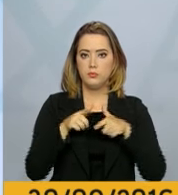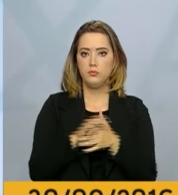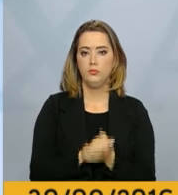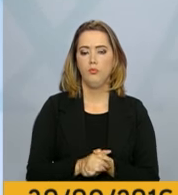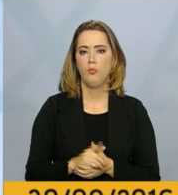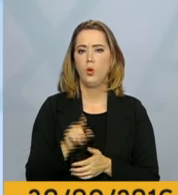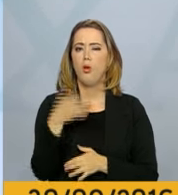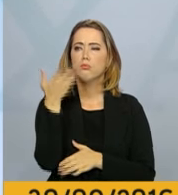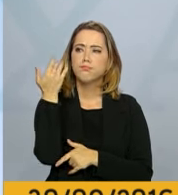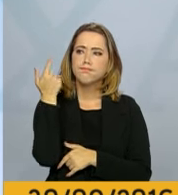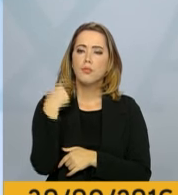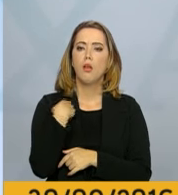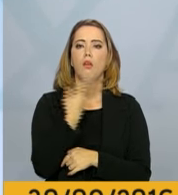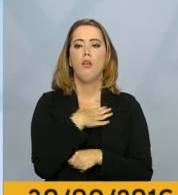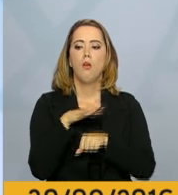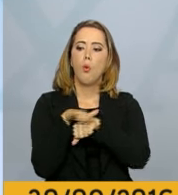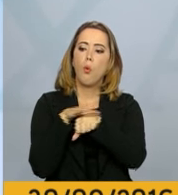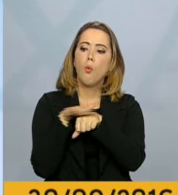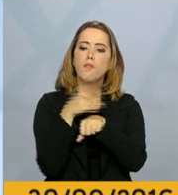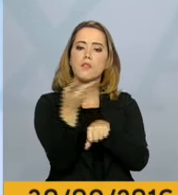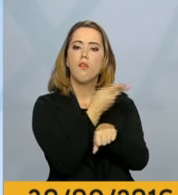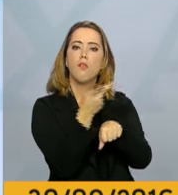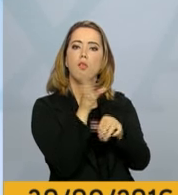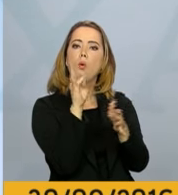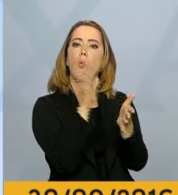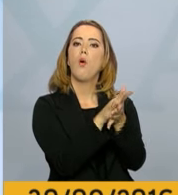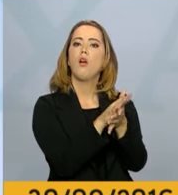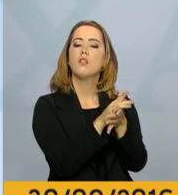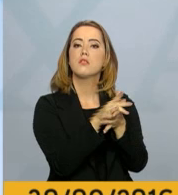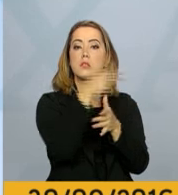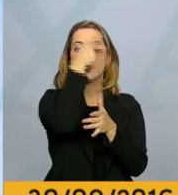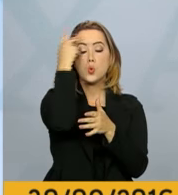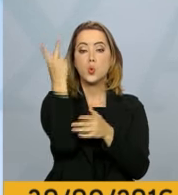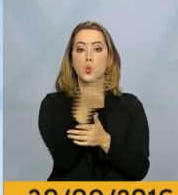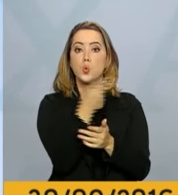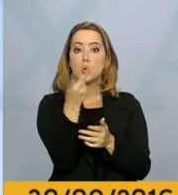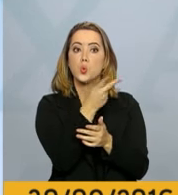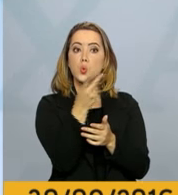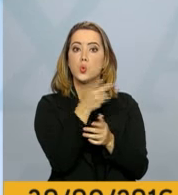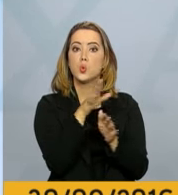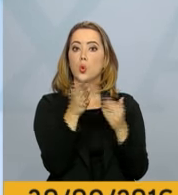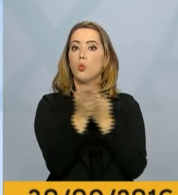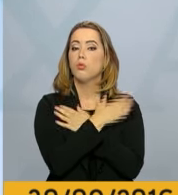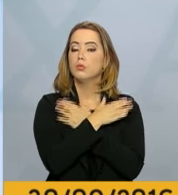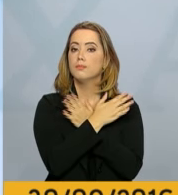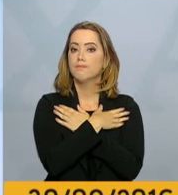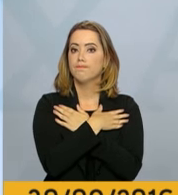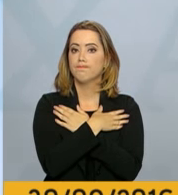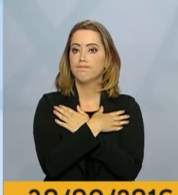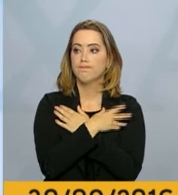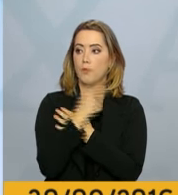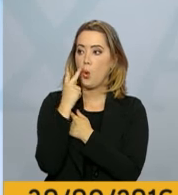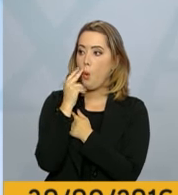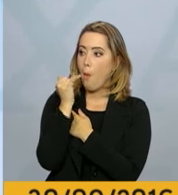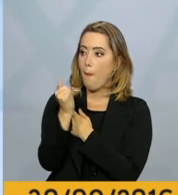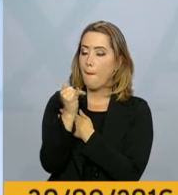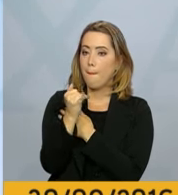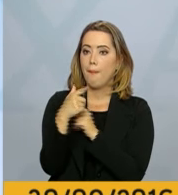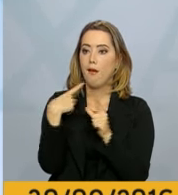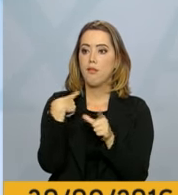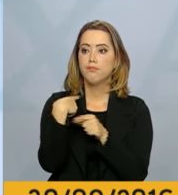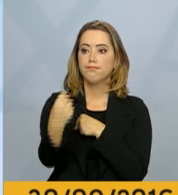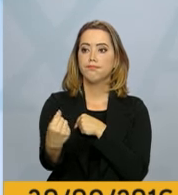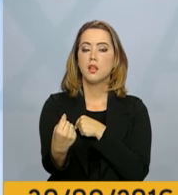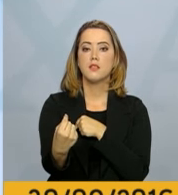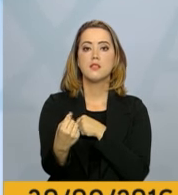casal, ambos de classe média, desempregados, e que o pai saía de